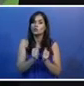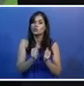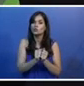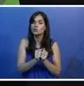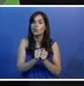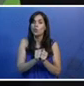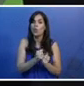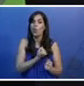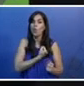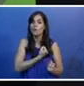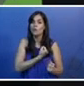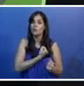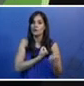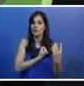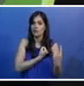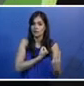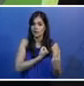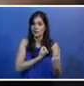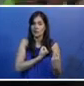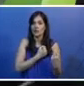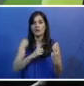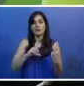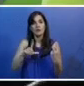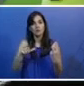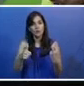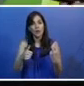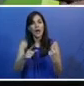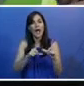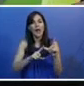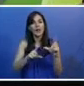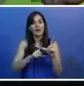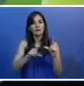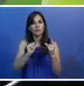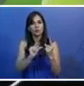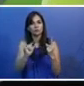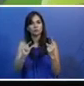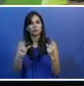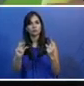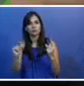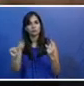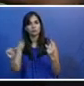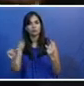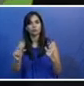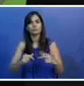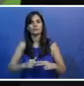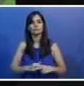frente e toda a parte literal junto ao lado, ok? Atrás.